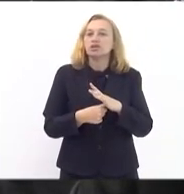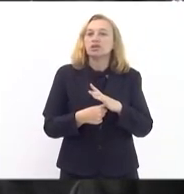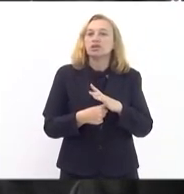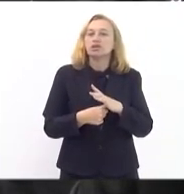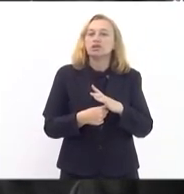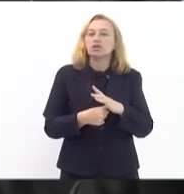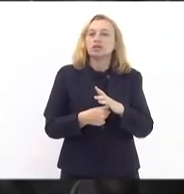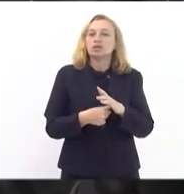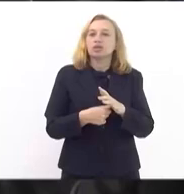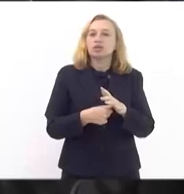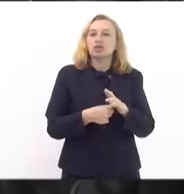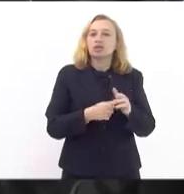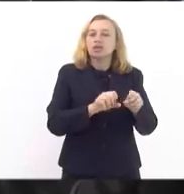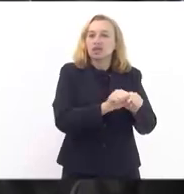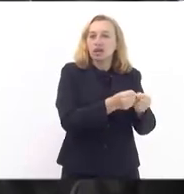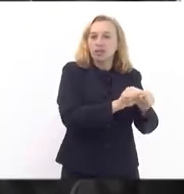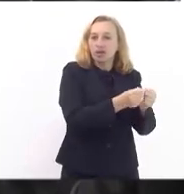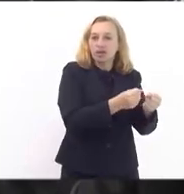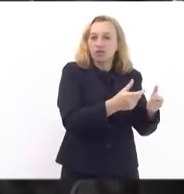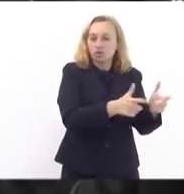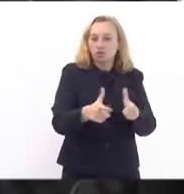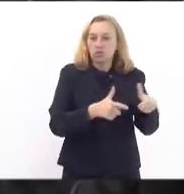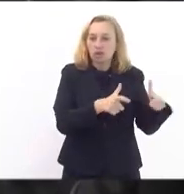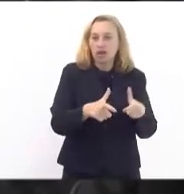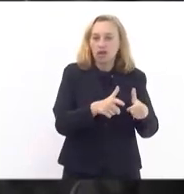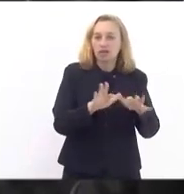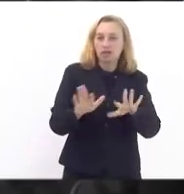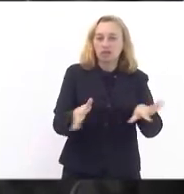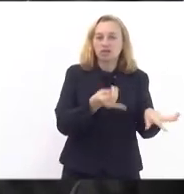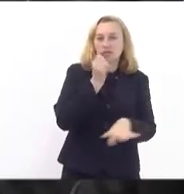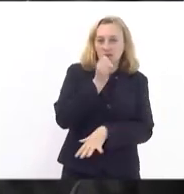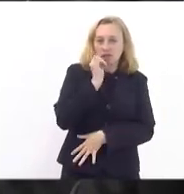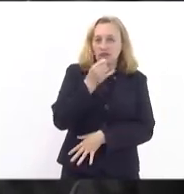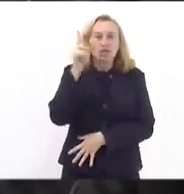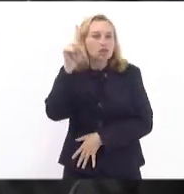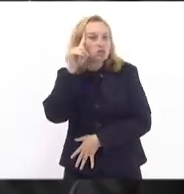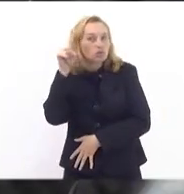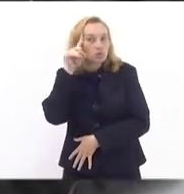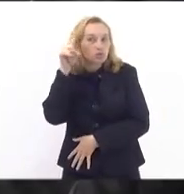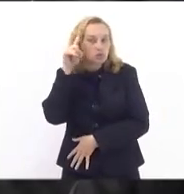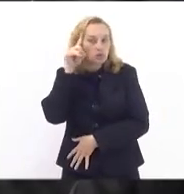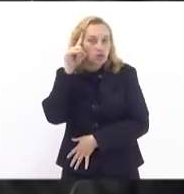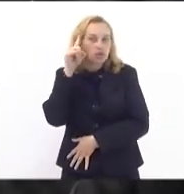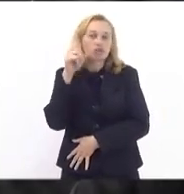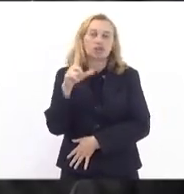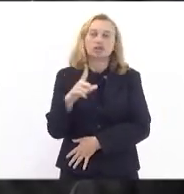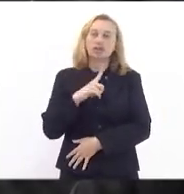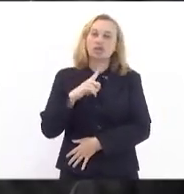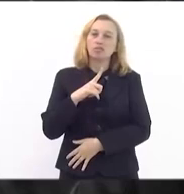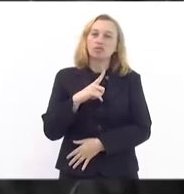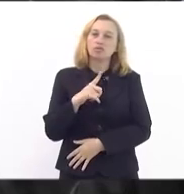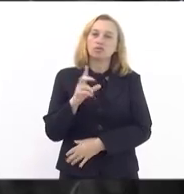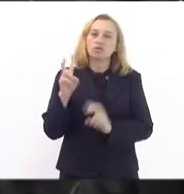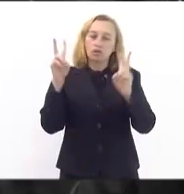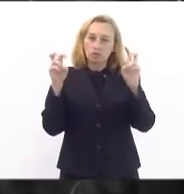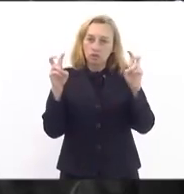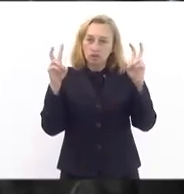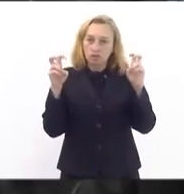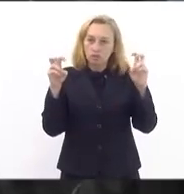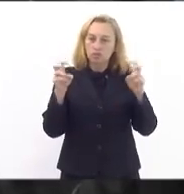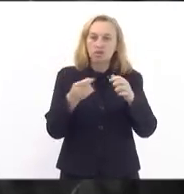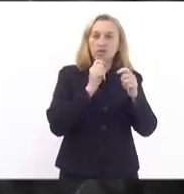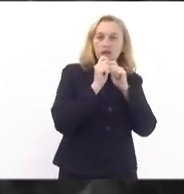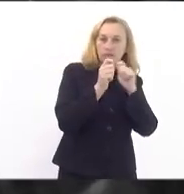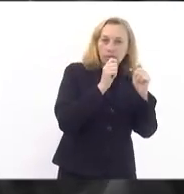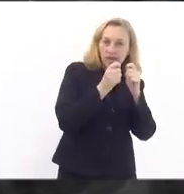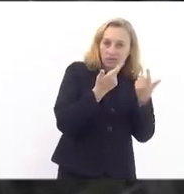finalizações e eu fiz questão de fazer a cera lá que todos os dias nós temos matérias o tanto da Imprensa